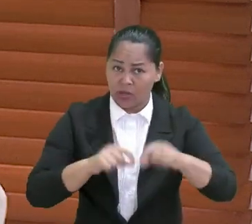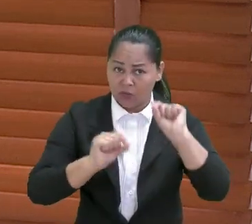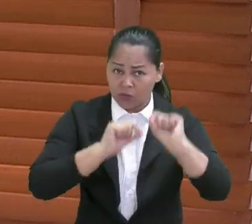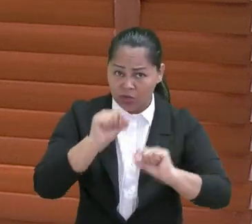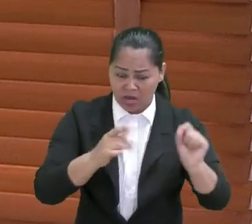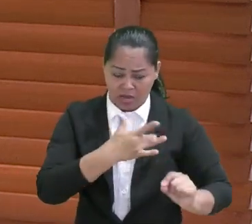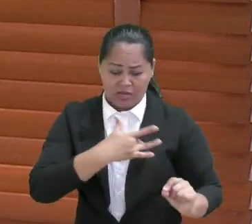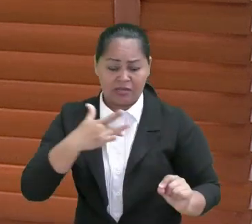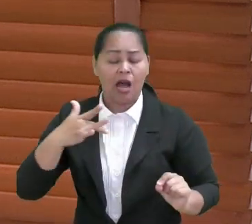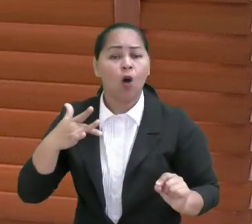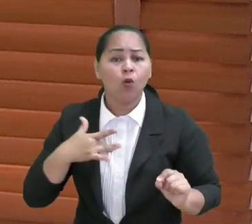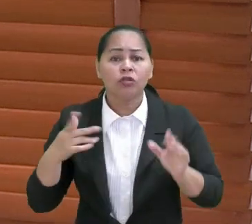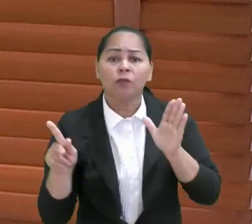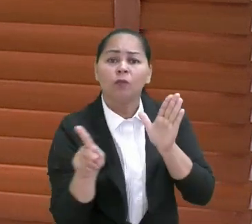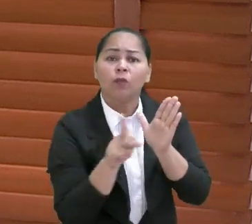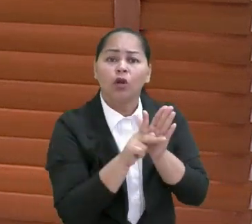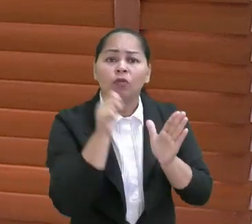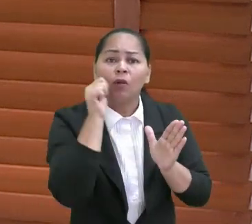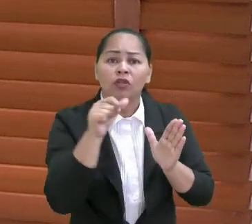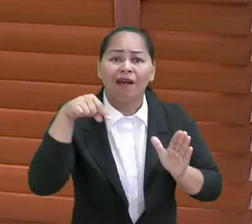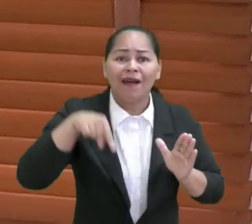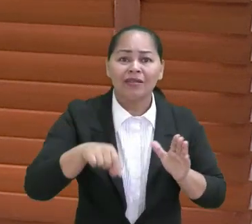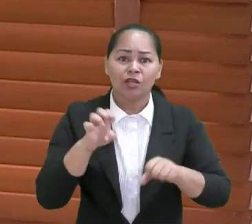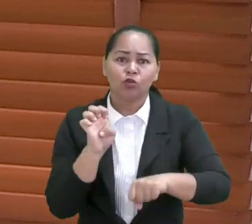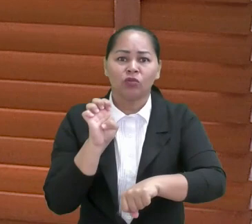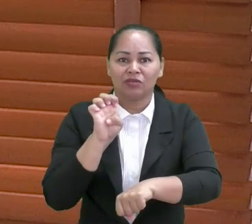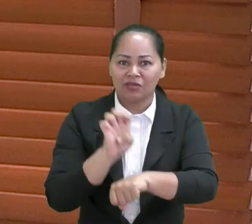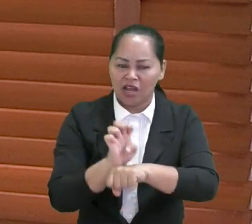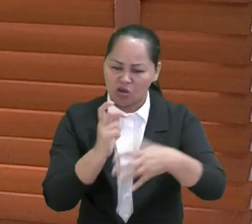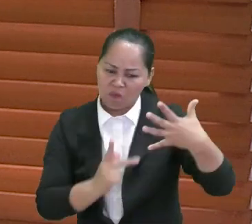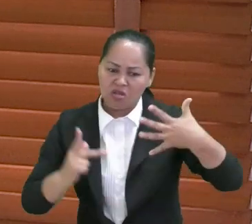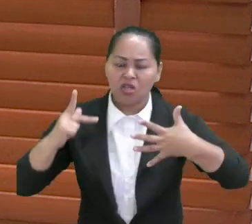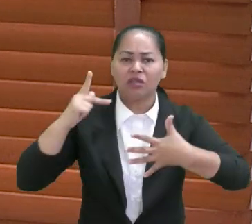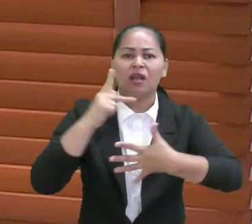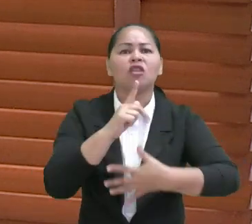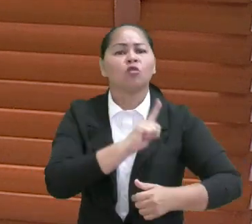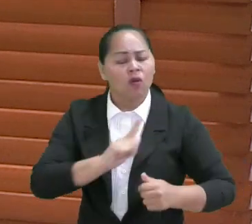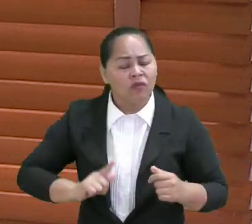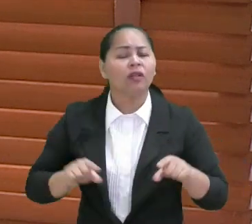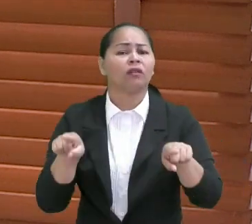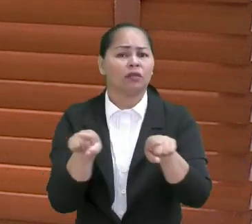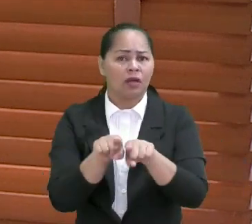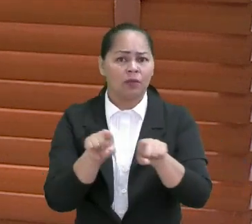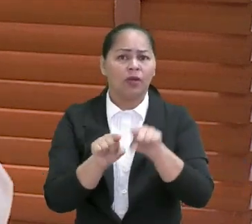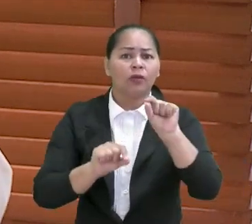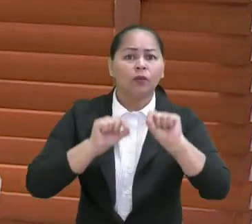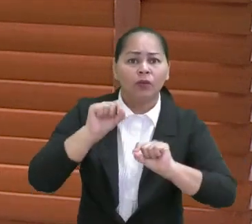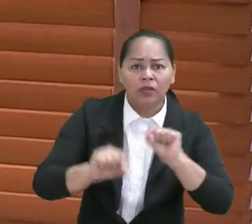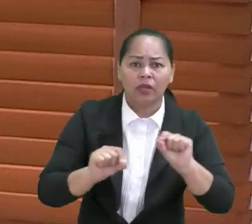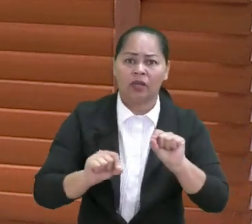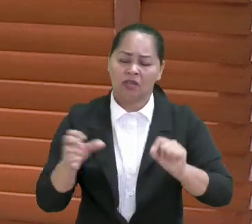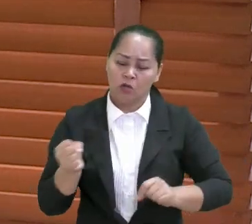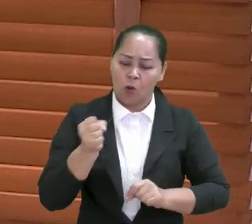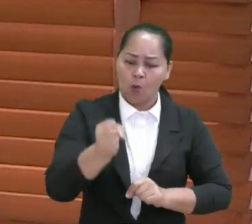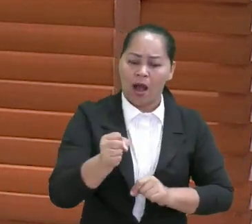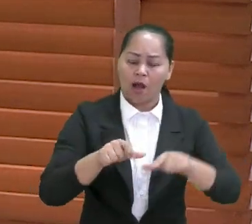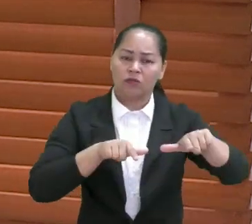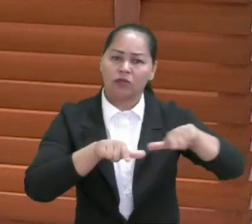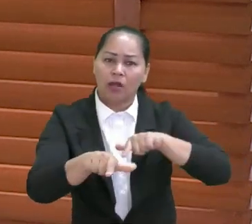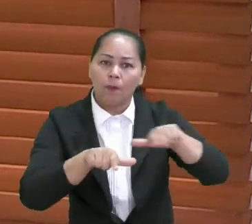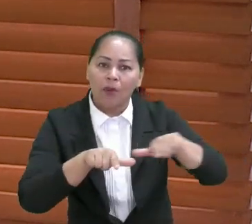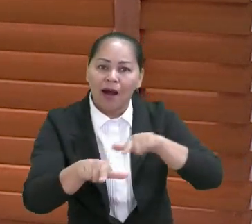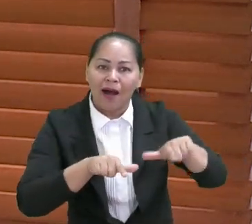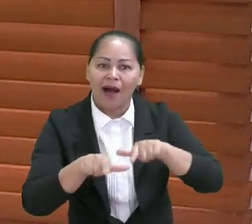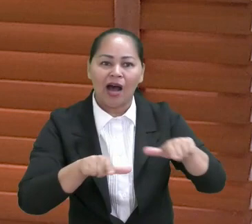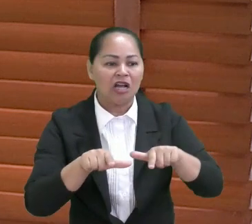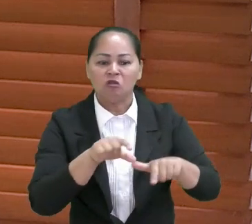prioridade, a saúde das mulheres do nosso estado, que seja prioridade do governo, que os cargos, as funções que se tenham